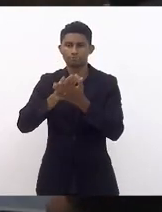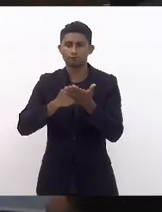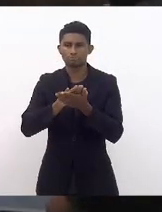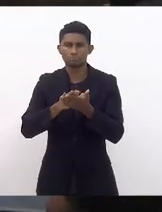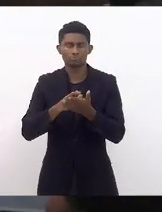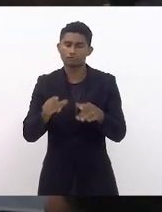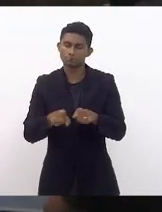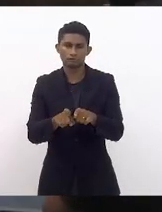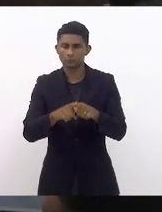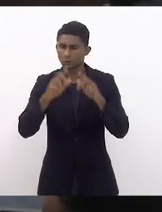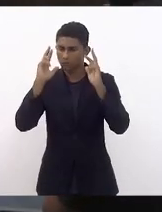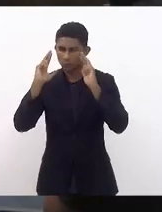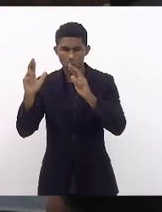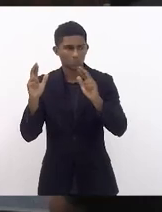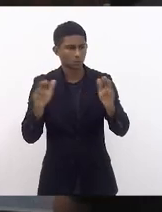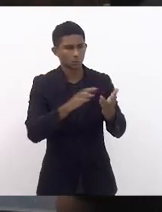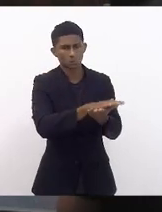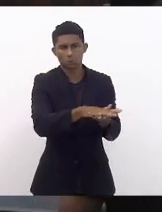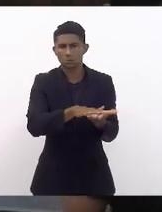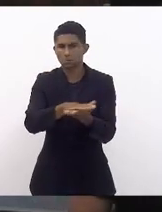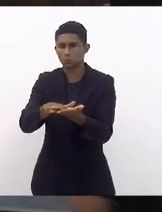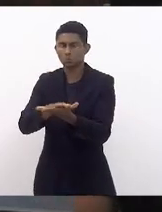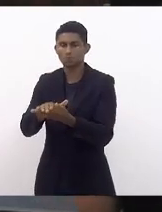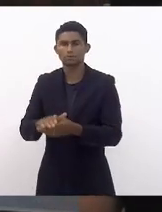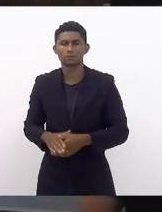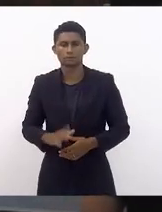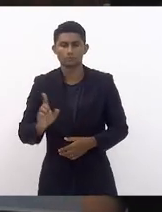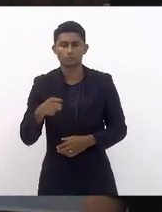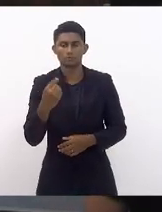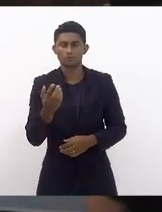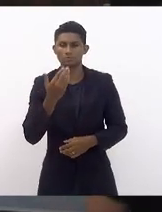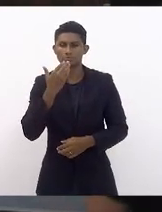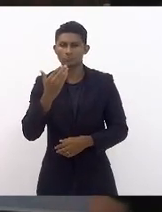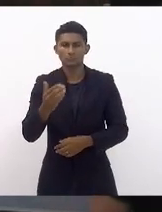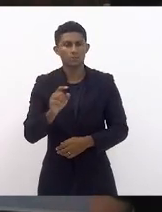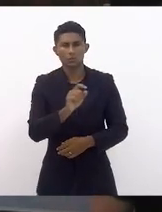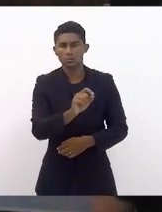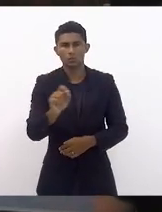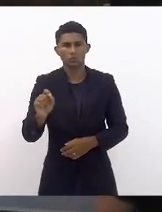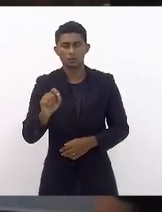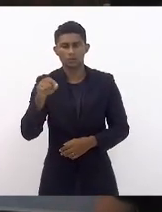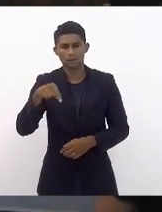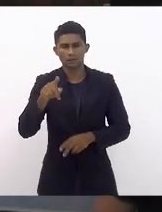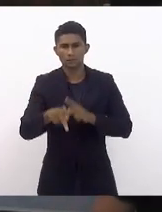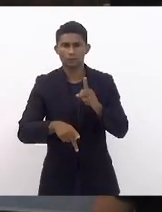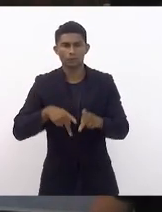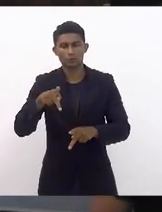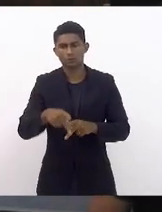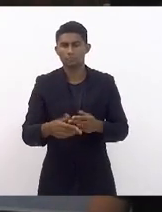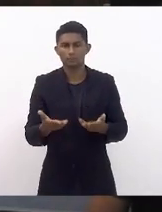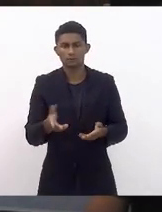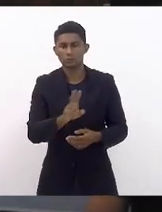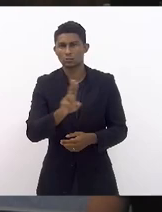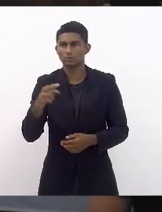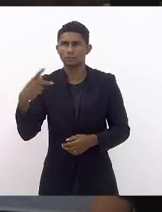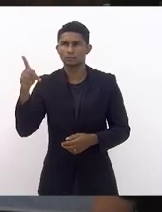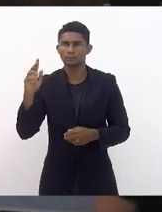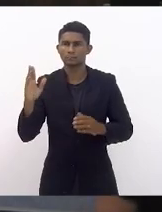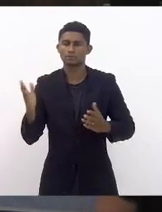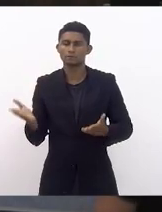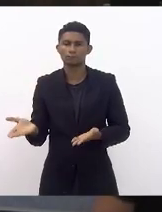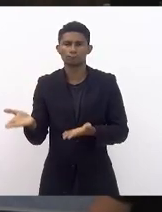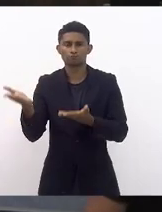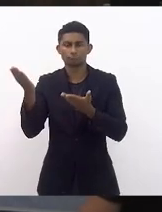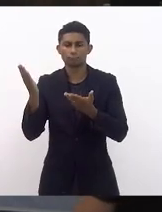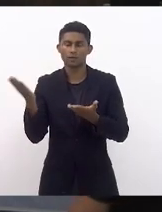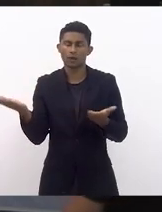a nada. E nós, Senhor Deus, pedimos assim para o bem do nosso povo e para a glória do Teu nome. Agora,